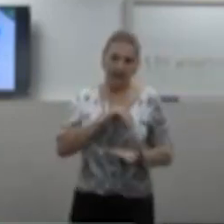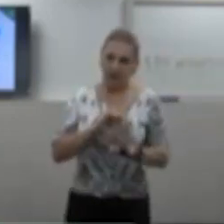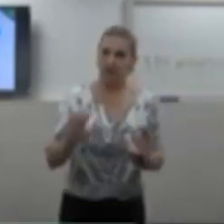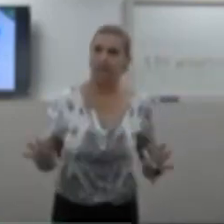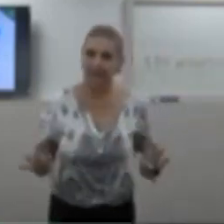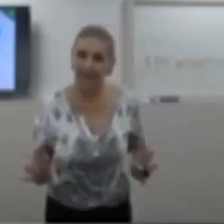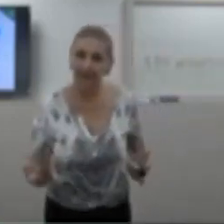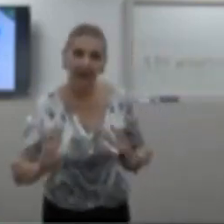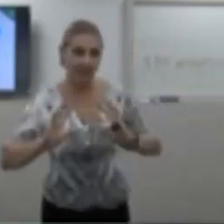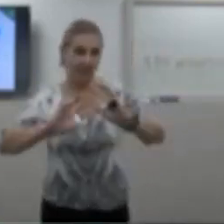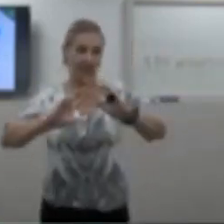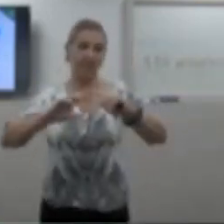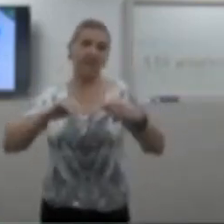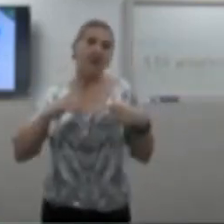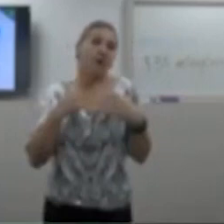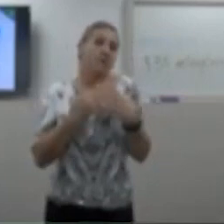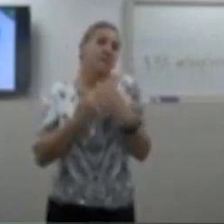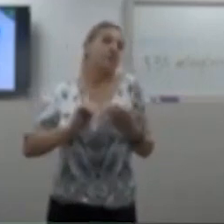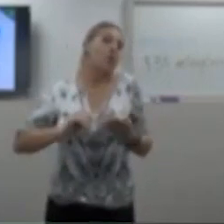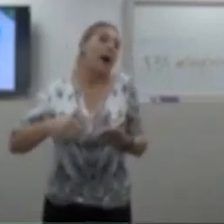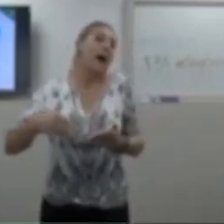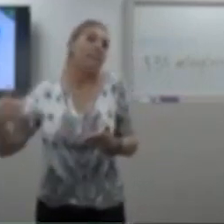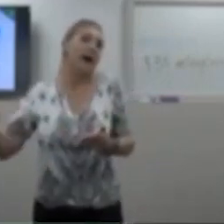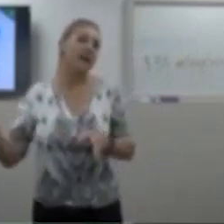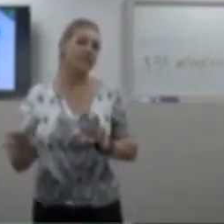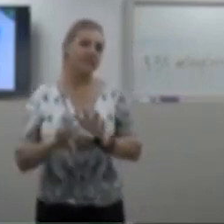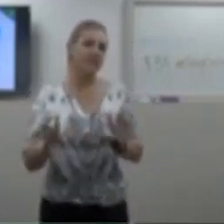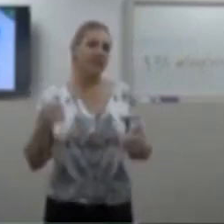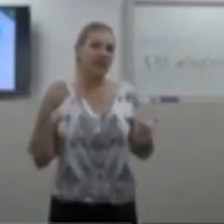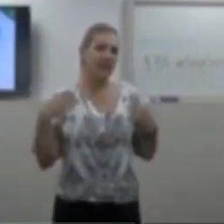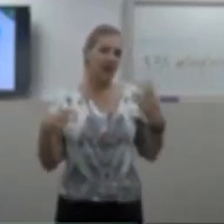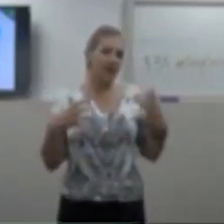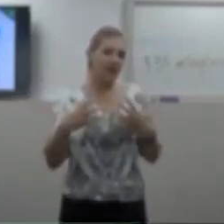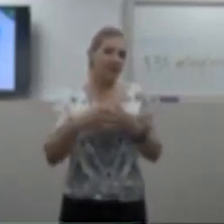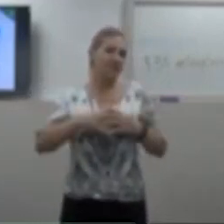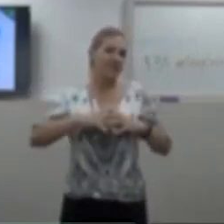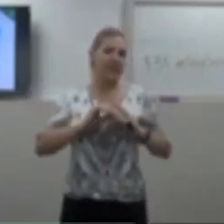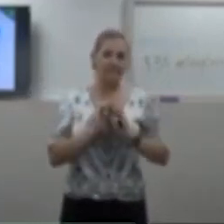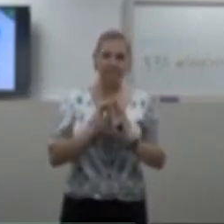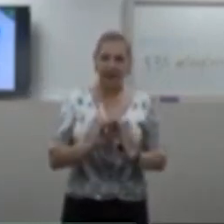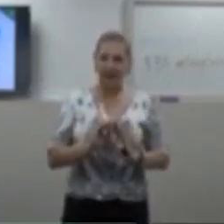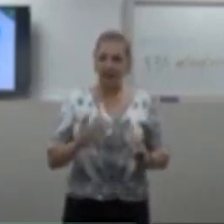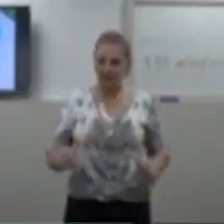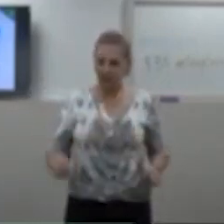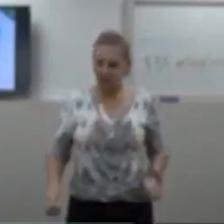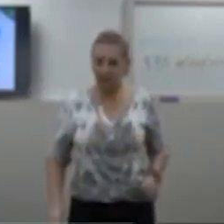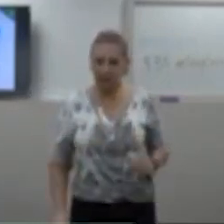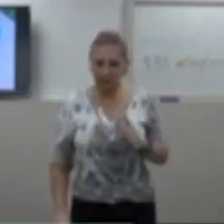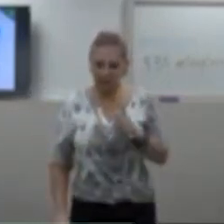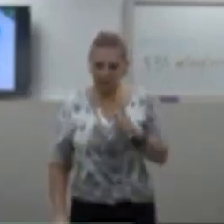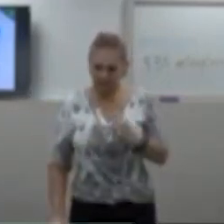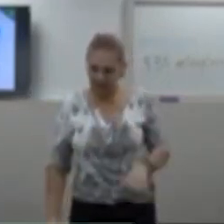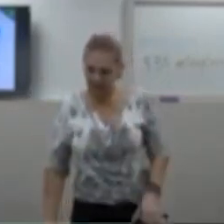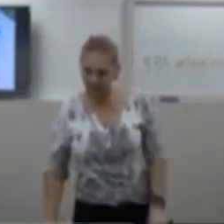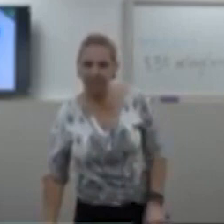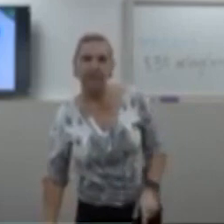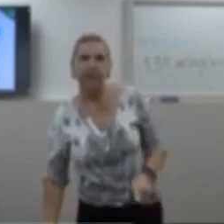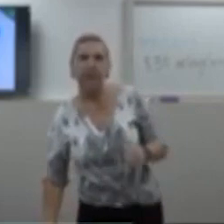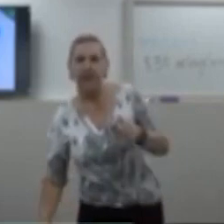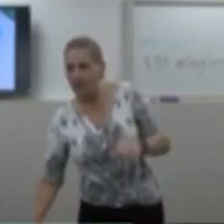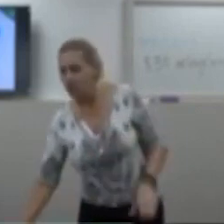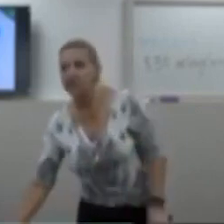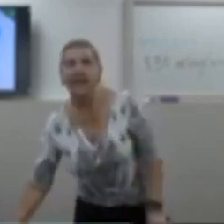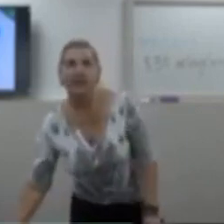se quiser. Não é uma tarefa, é um exercício a mais para você treinar aí, para você ficar bem inteligentão,